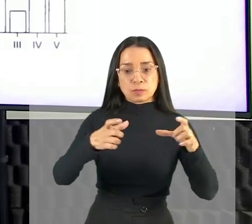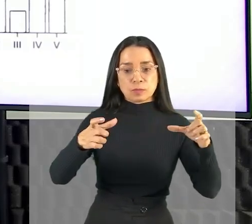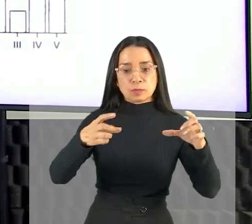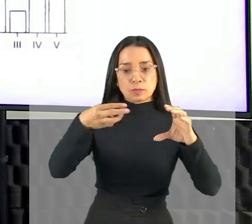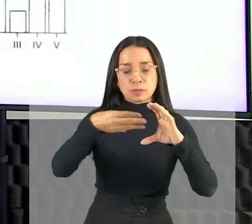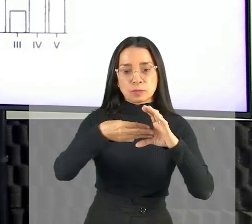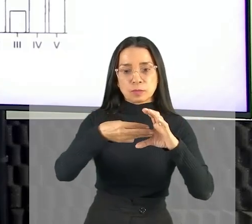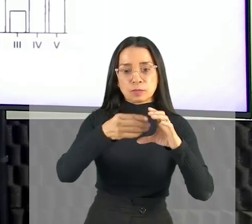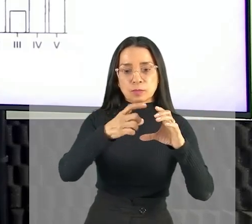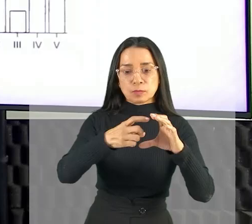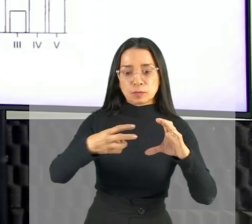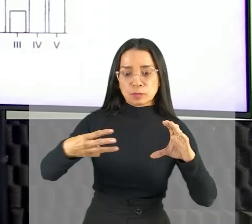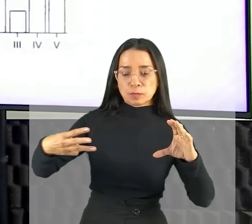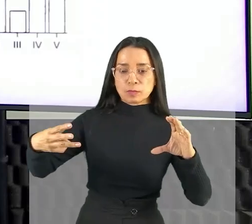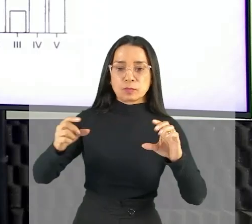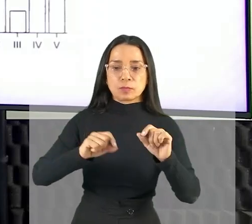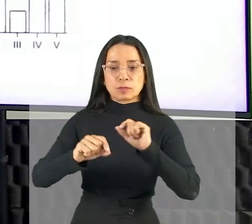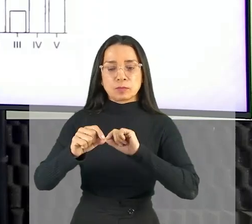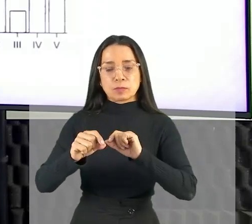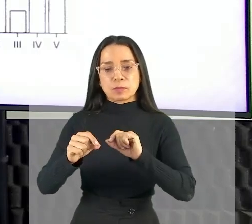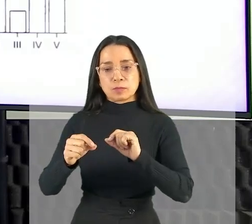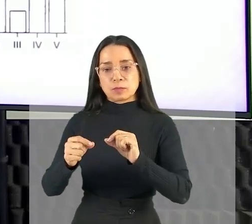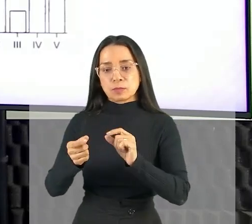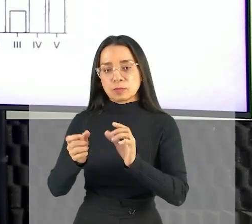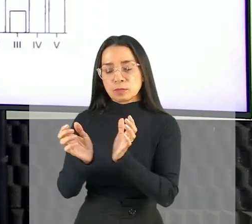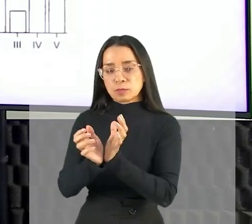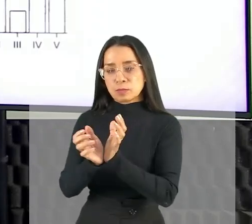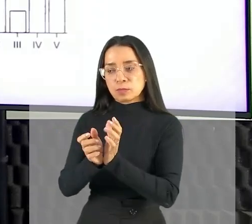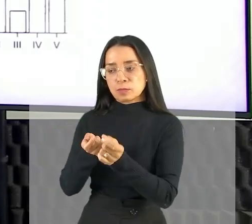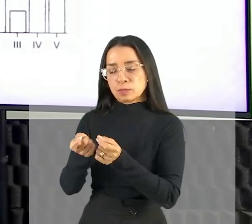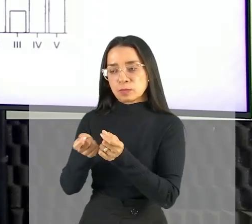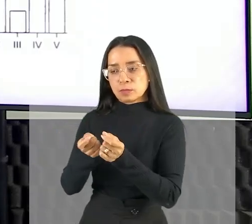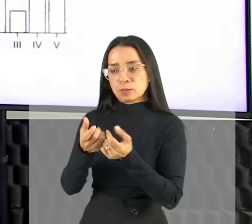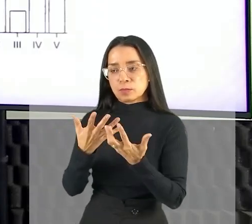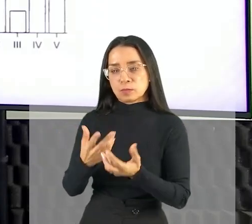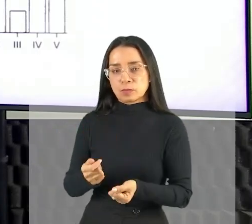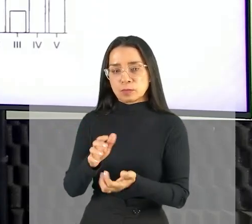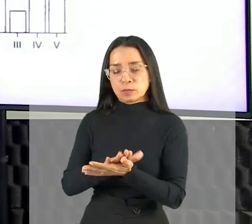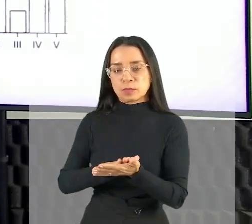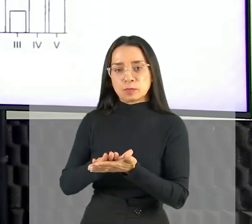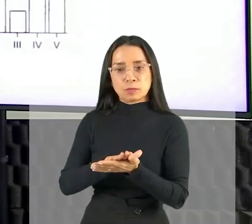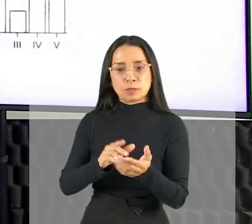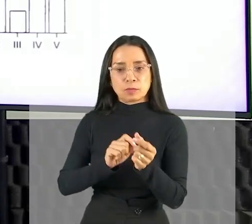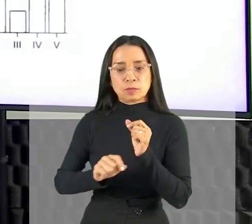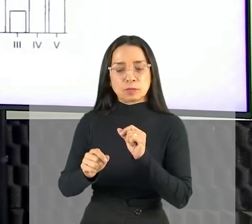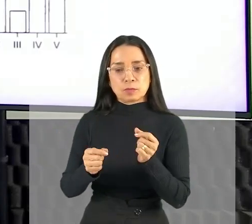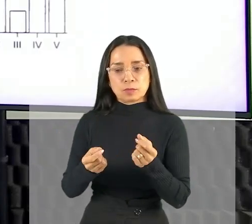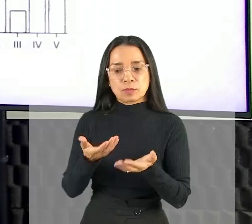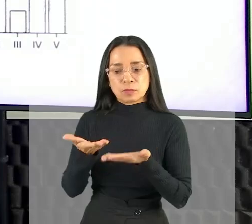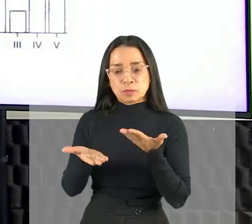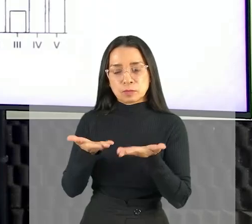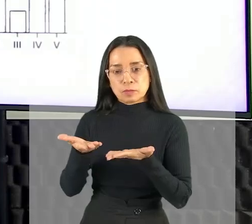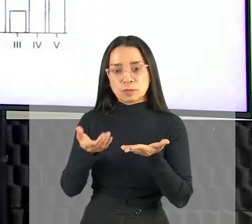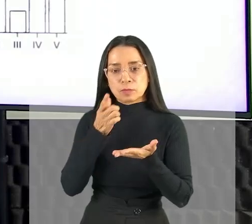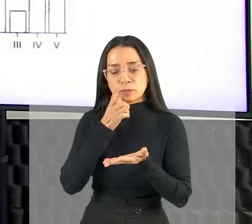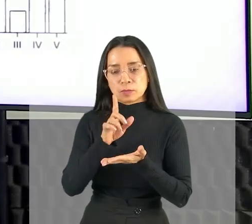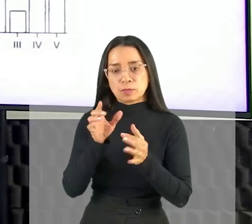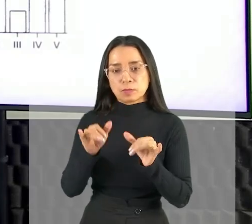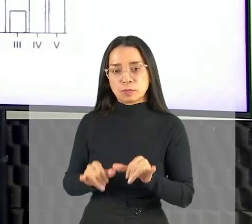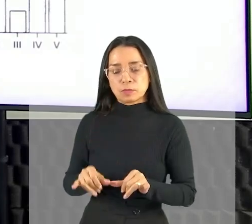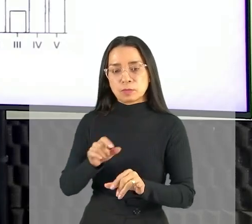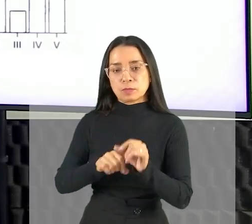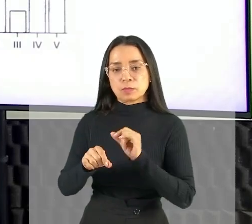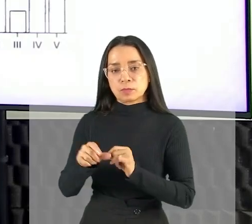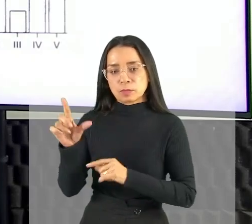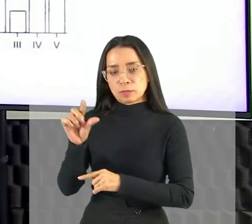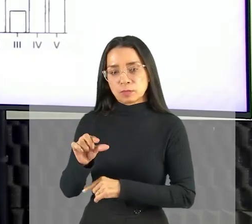grupo controle que é aquele que não recebeu nada né as células tumorais que não receberam nenhum tratamento conseguiu ficar